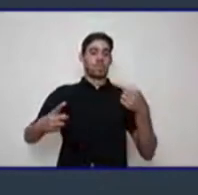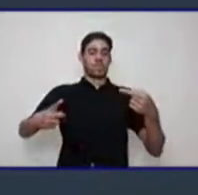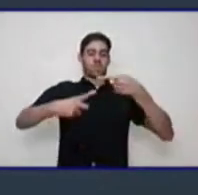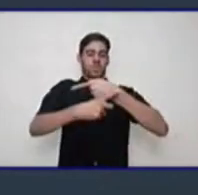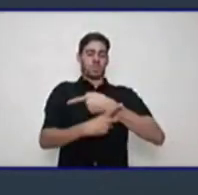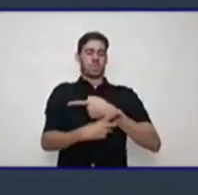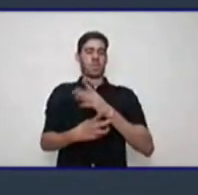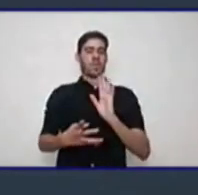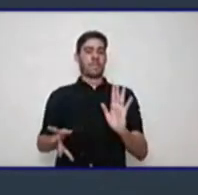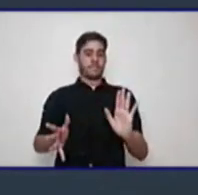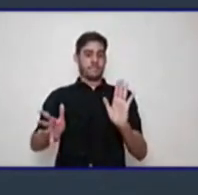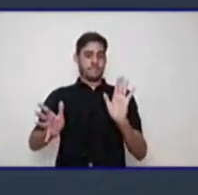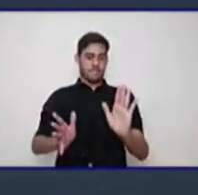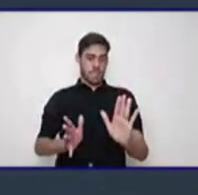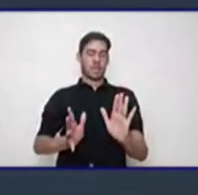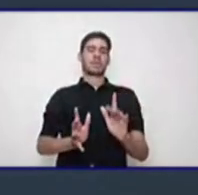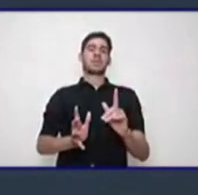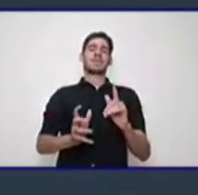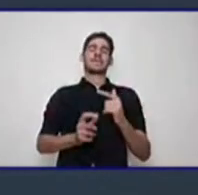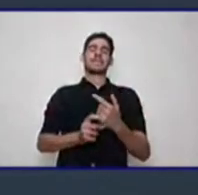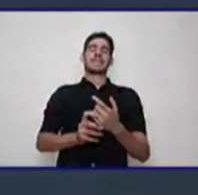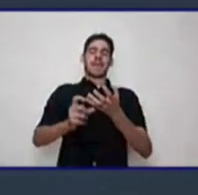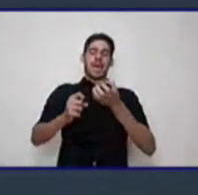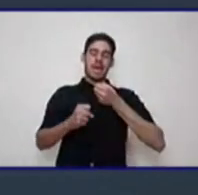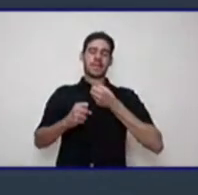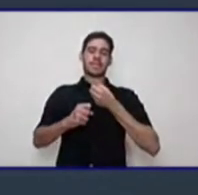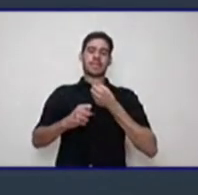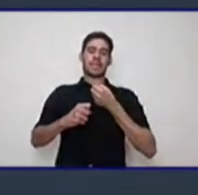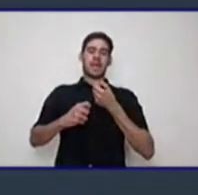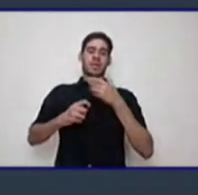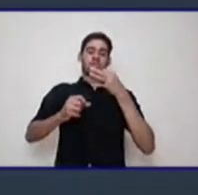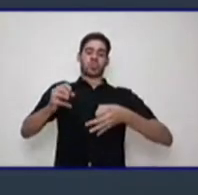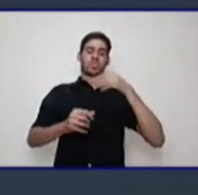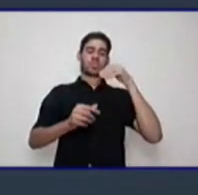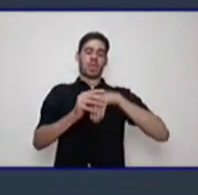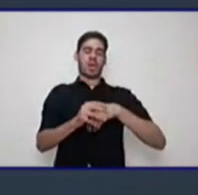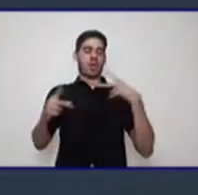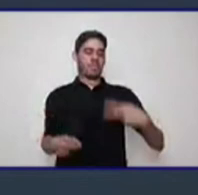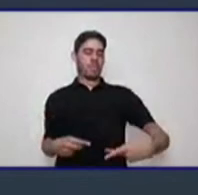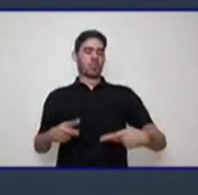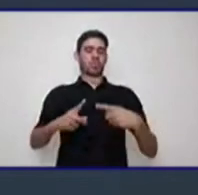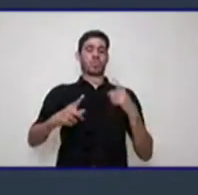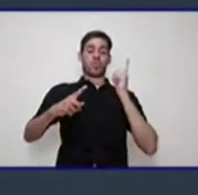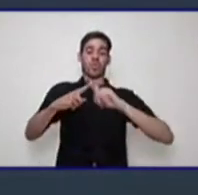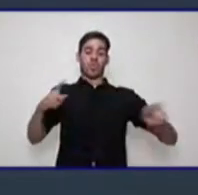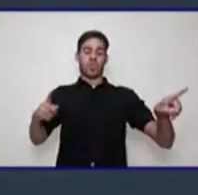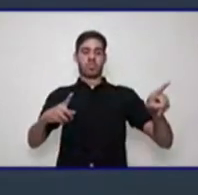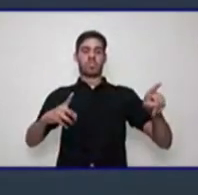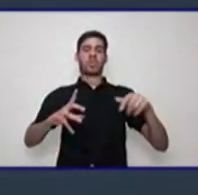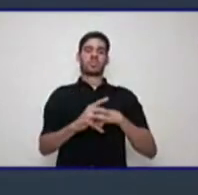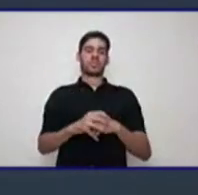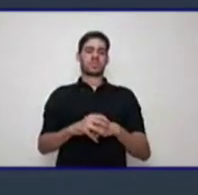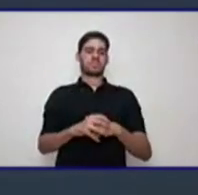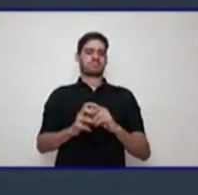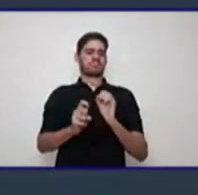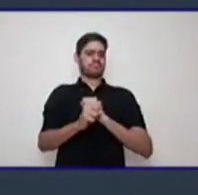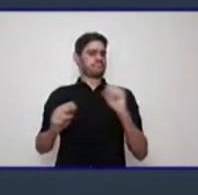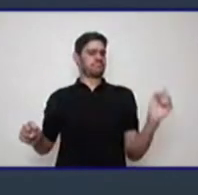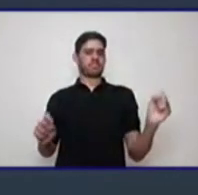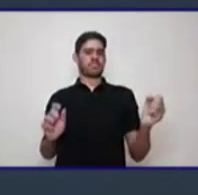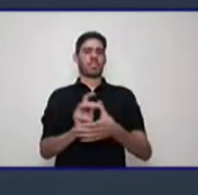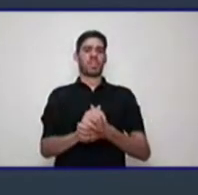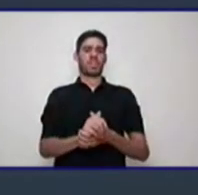além de atrair para a justiça eleitoral uma postura de censura, que a meu ver seria insuportável, é